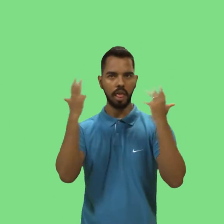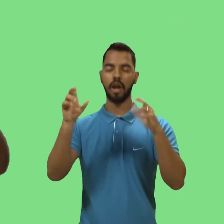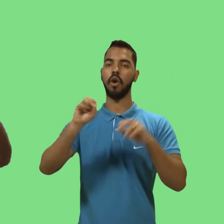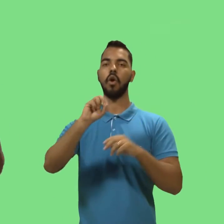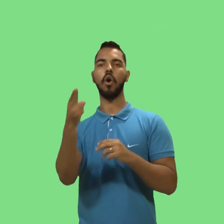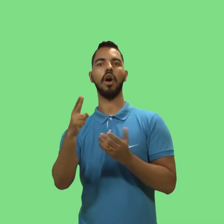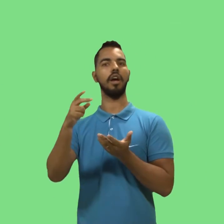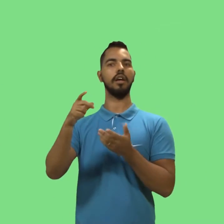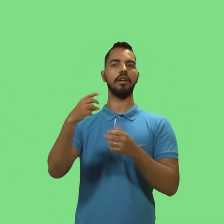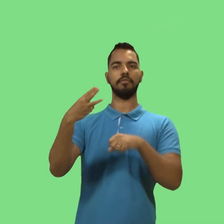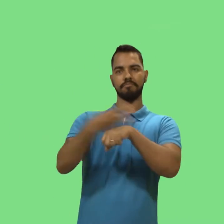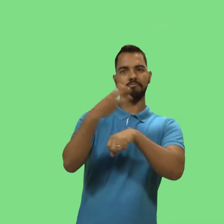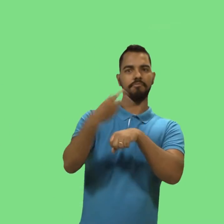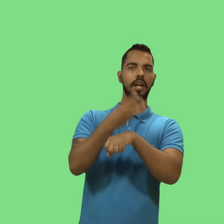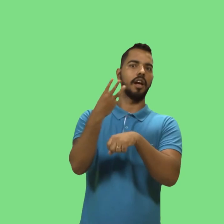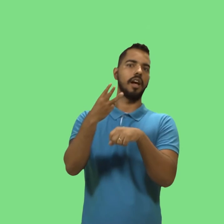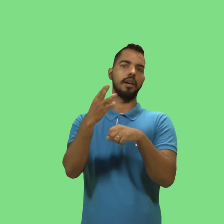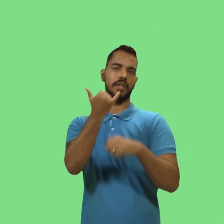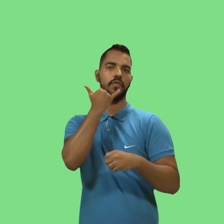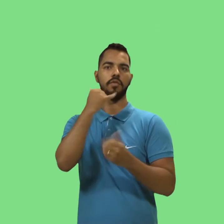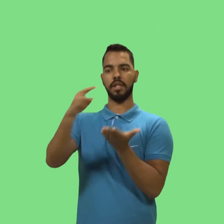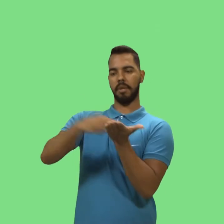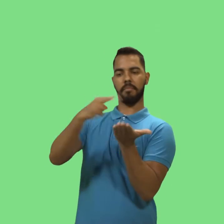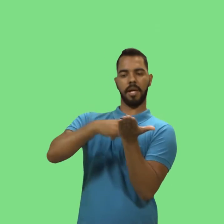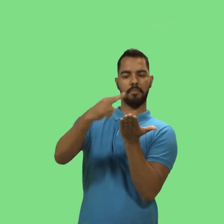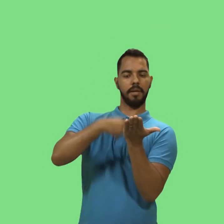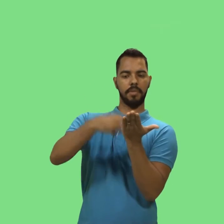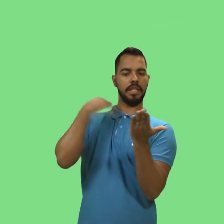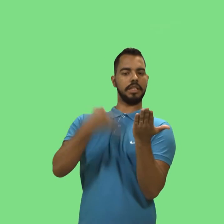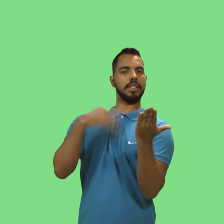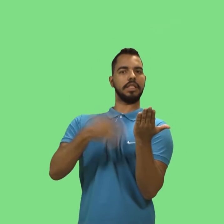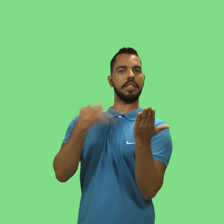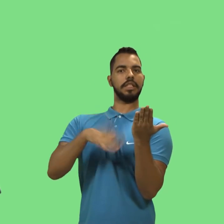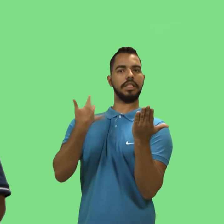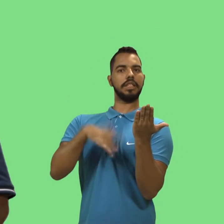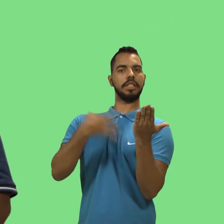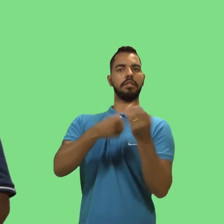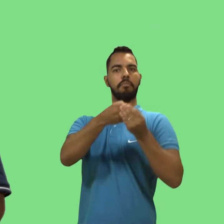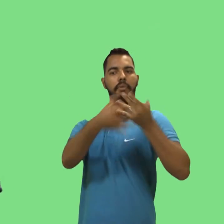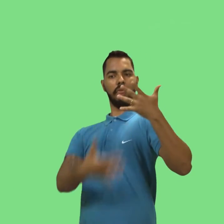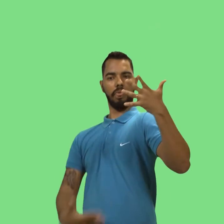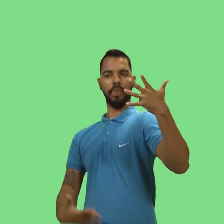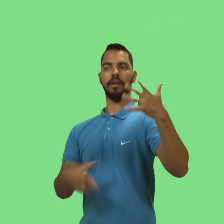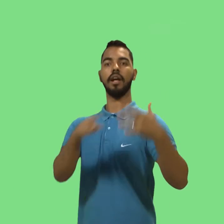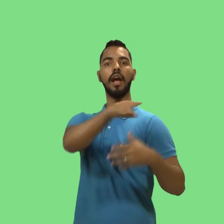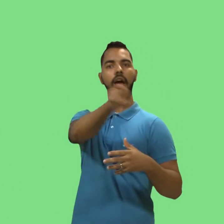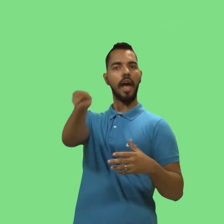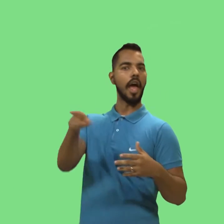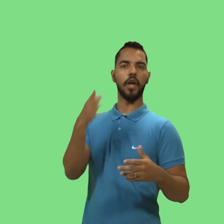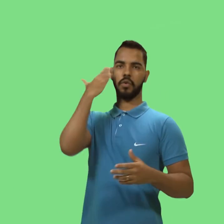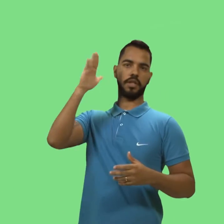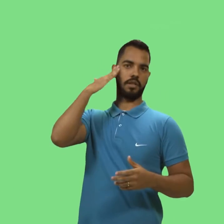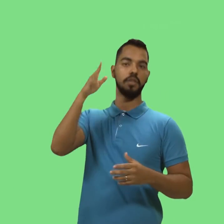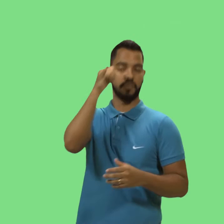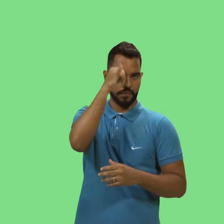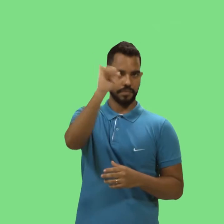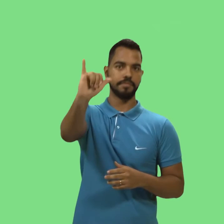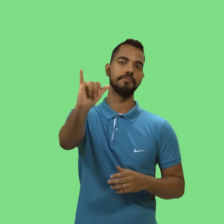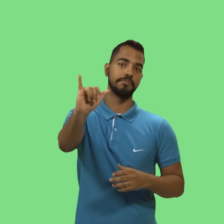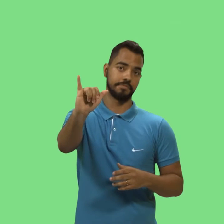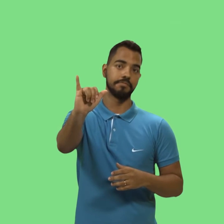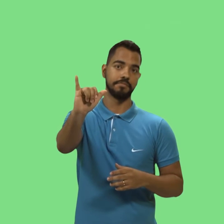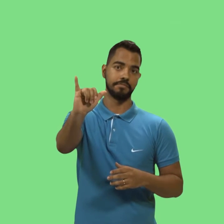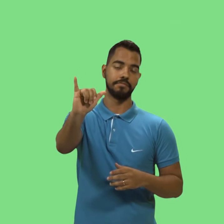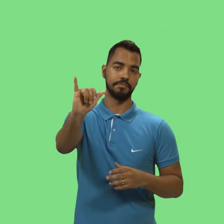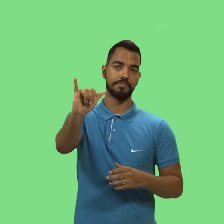telefônicas ou responder a várias mensagens eletrônicas para responder ao mesmo questionamento. Veja que um pequeno